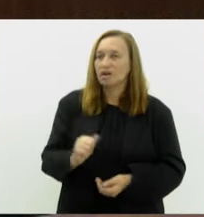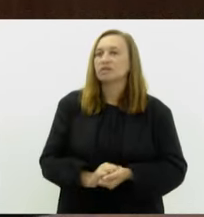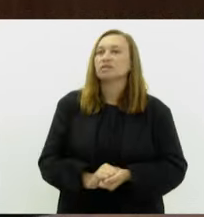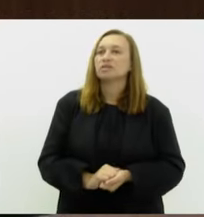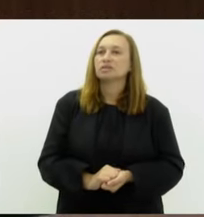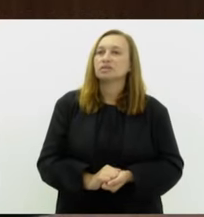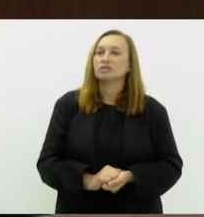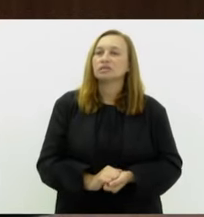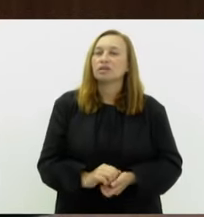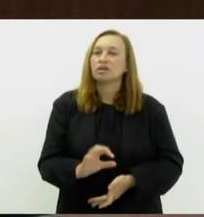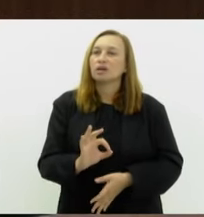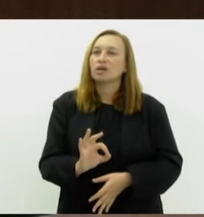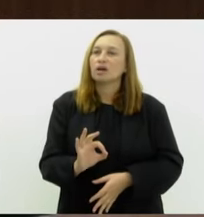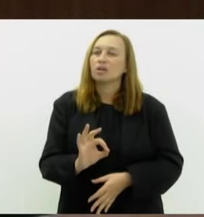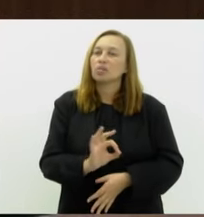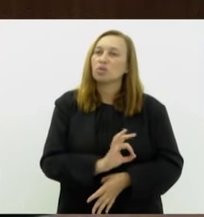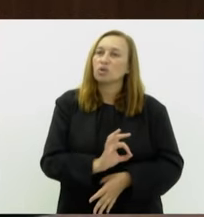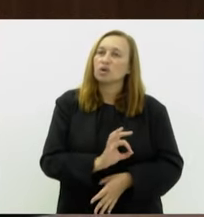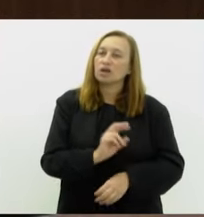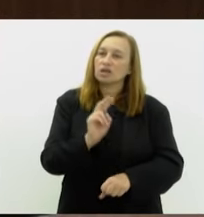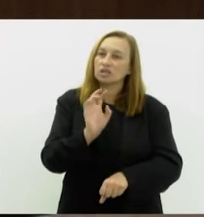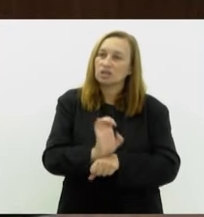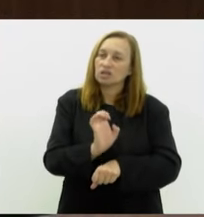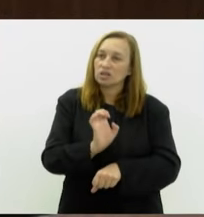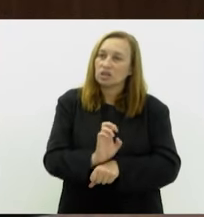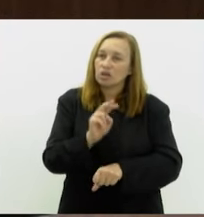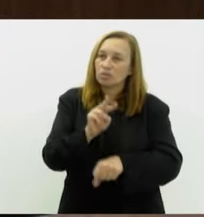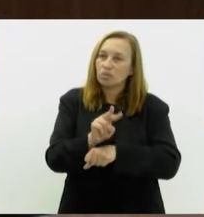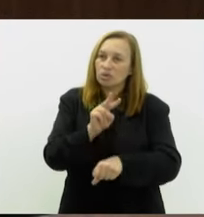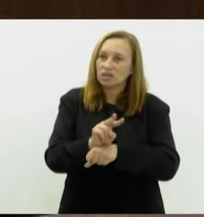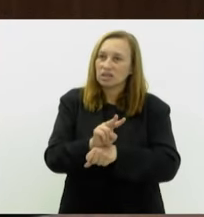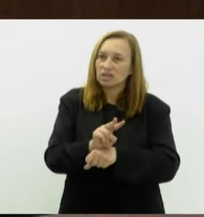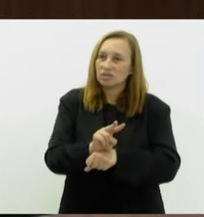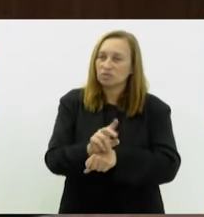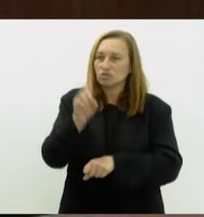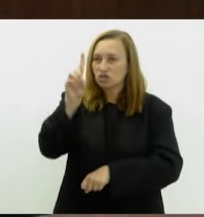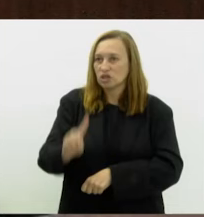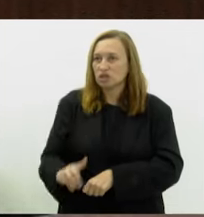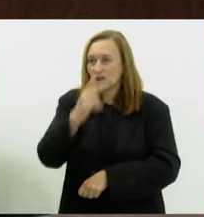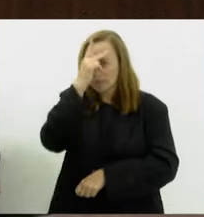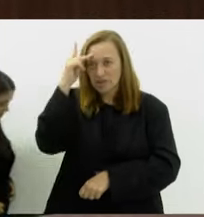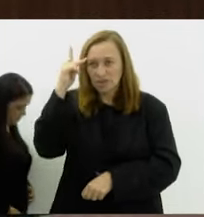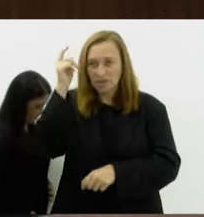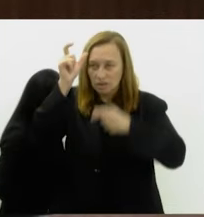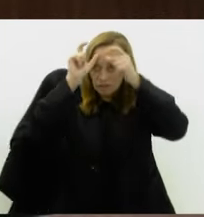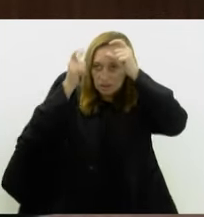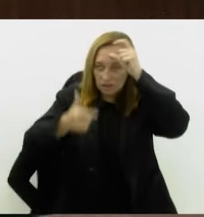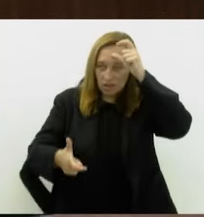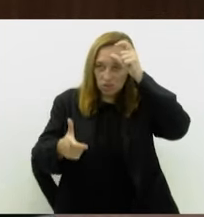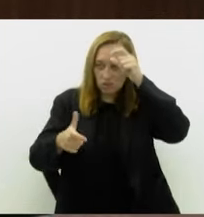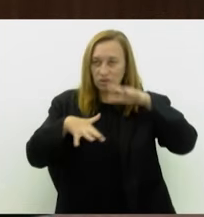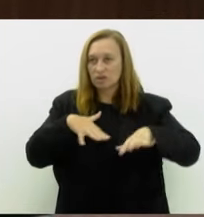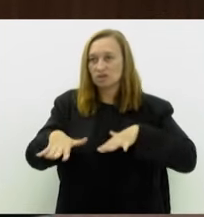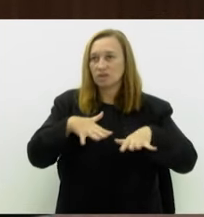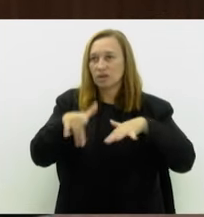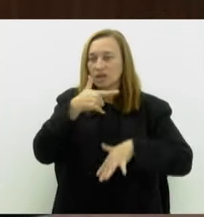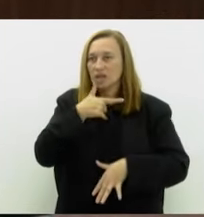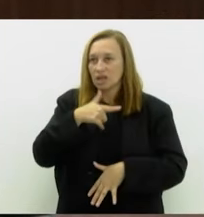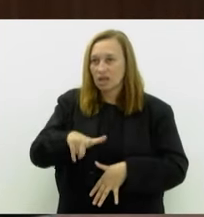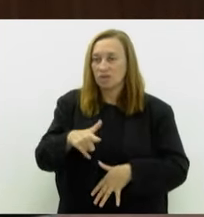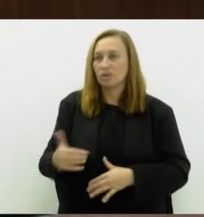estabelece a Política Estadual de Proteção dos Direitos da Pessoa com Transtorno de Desenvolvimento de